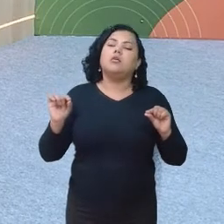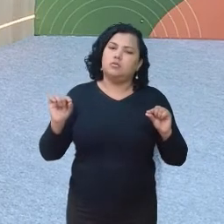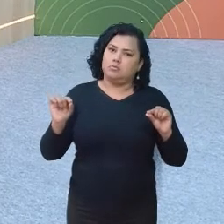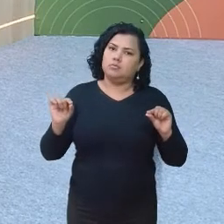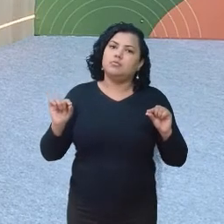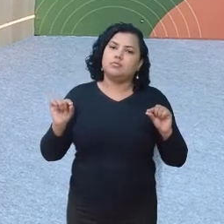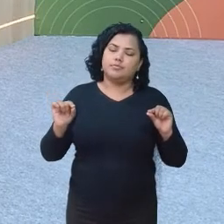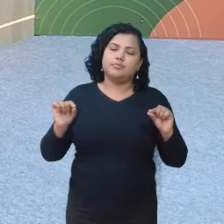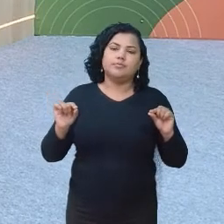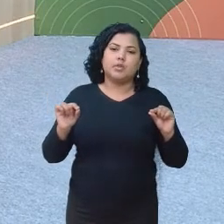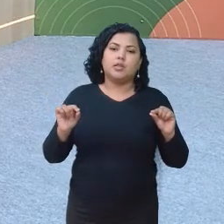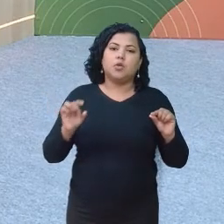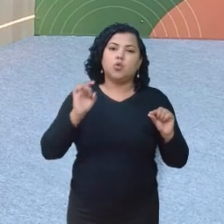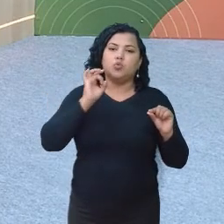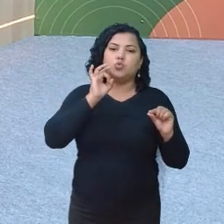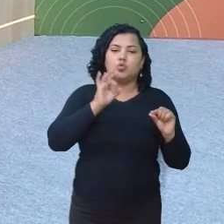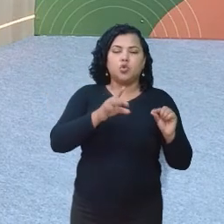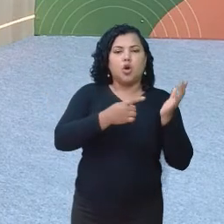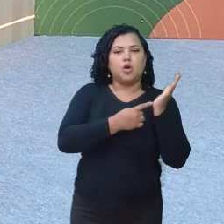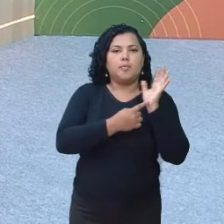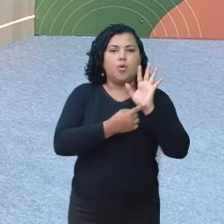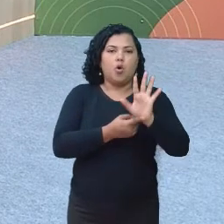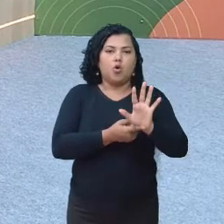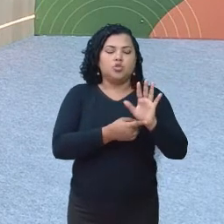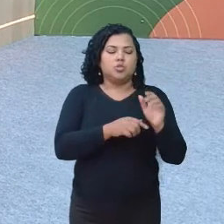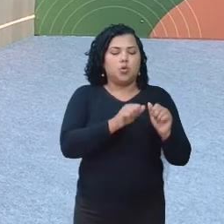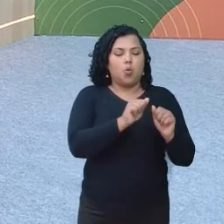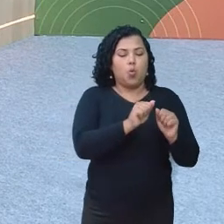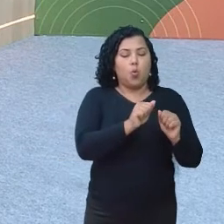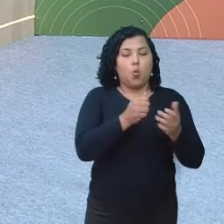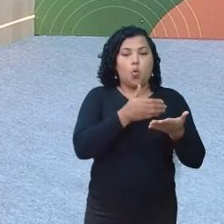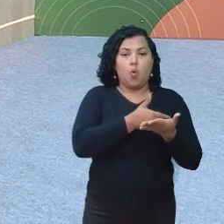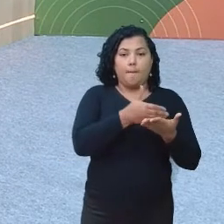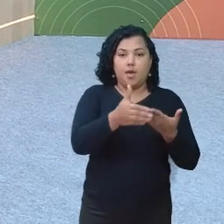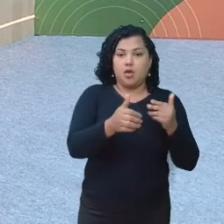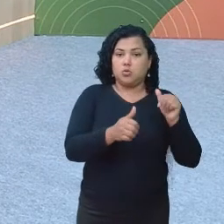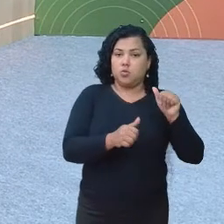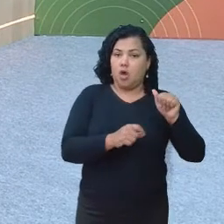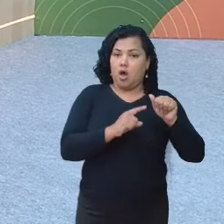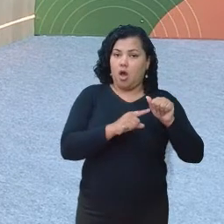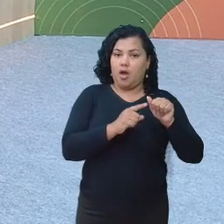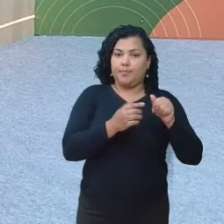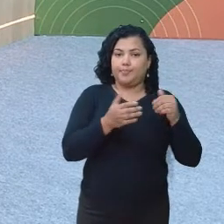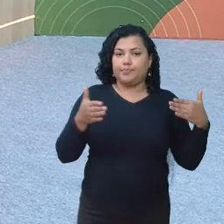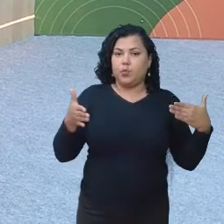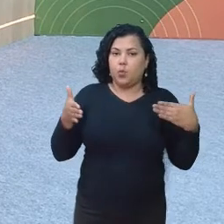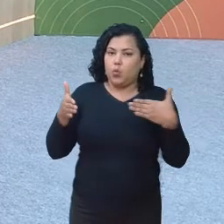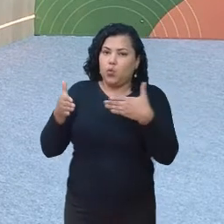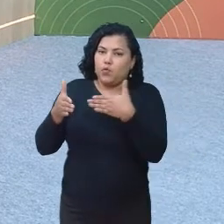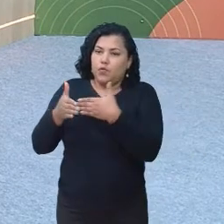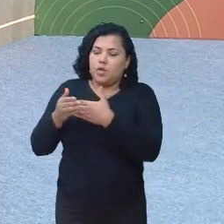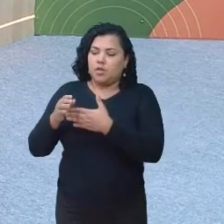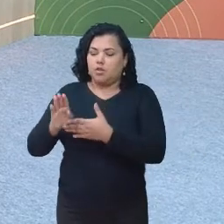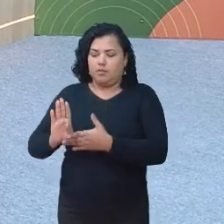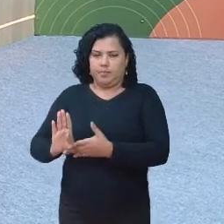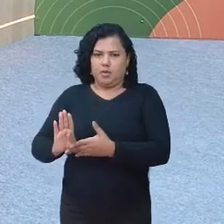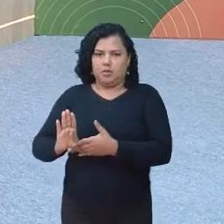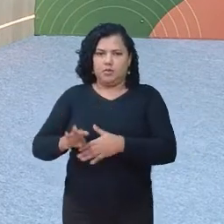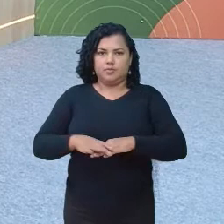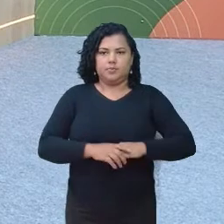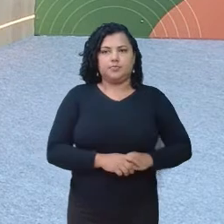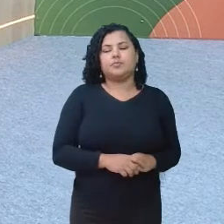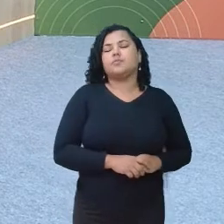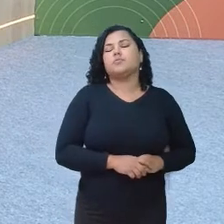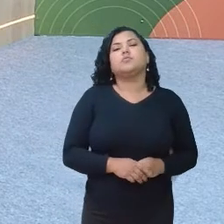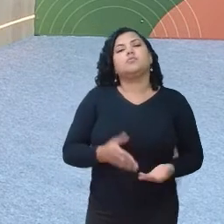apenas coloca aquelas letras para indicar o início e o fim, ou seja, aquele segmento que caracteriza aqueles lados, tá certo? Então,